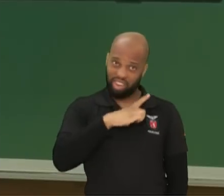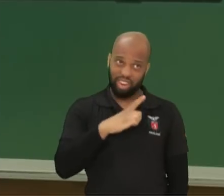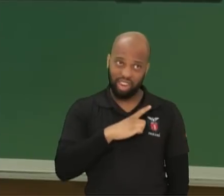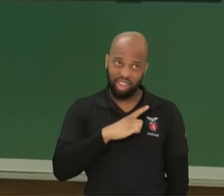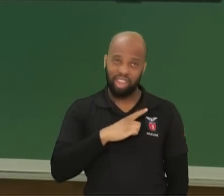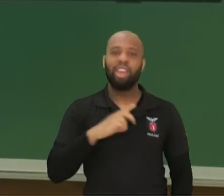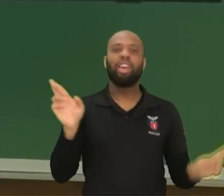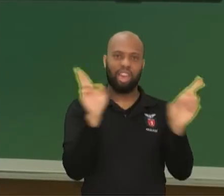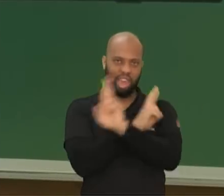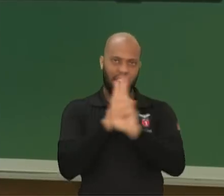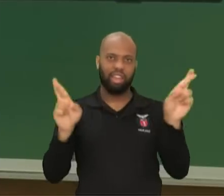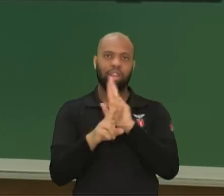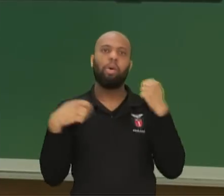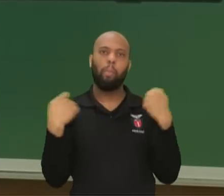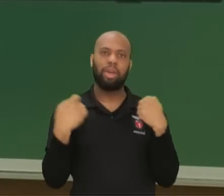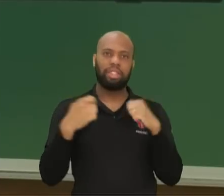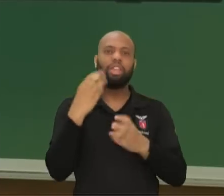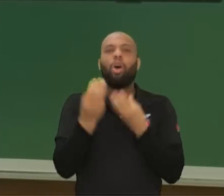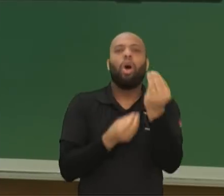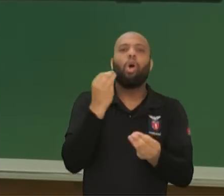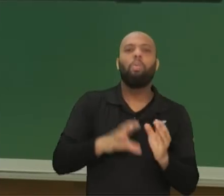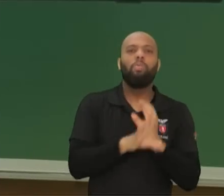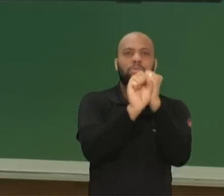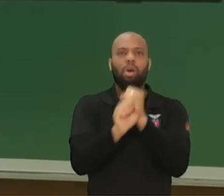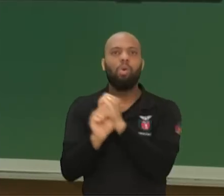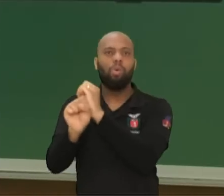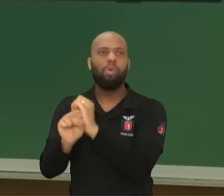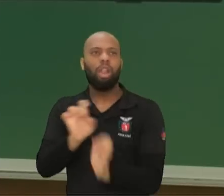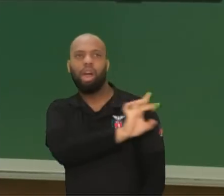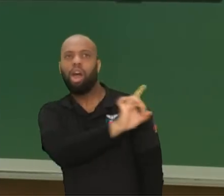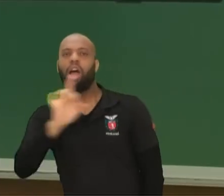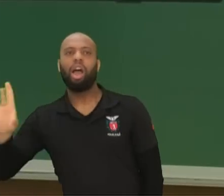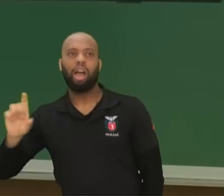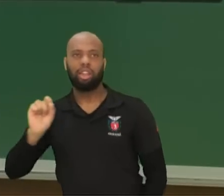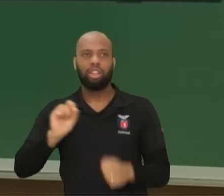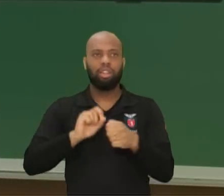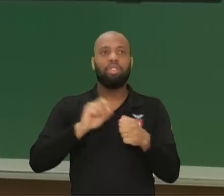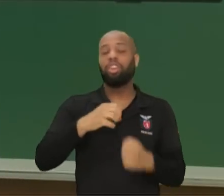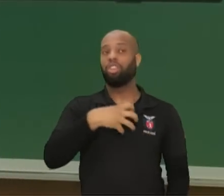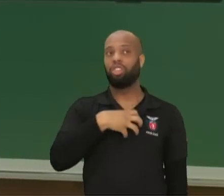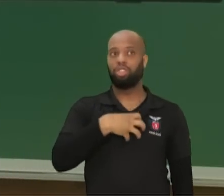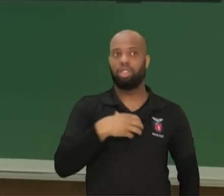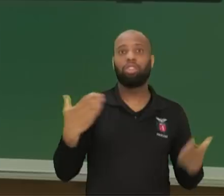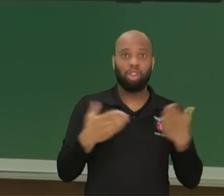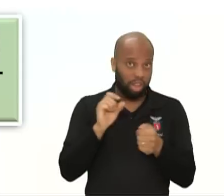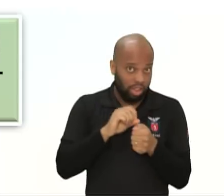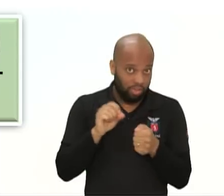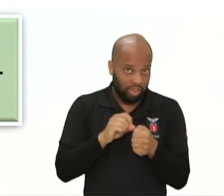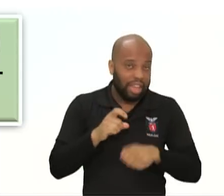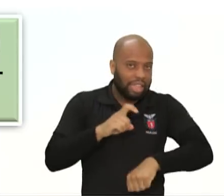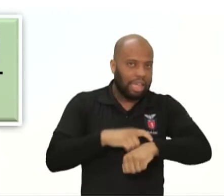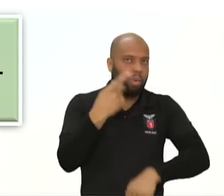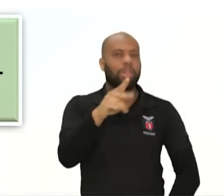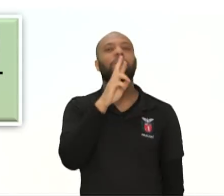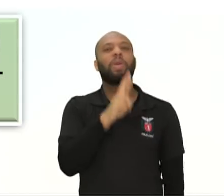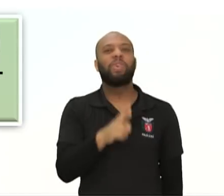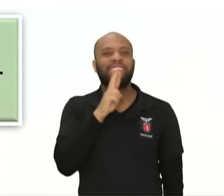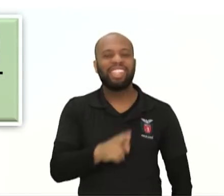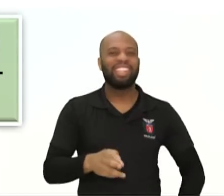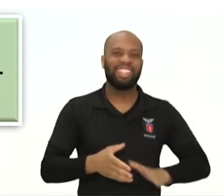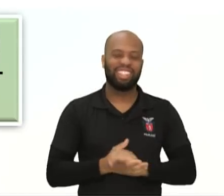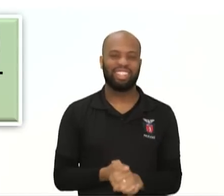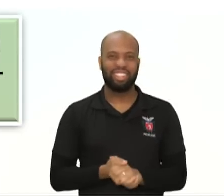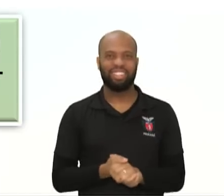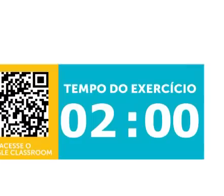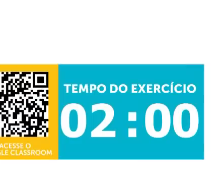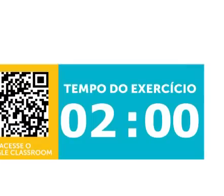que eu tenho aqui embaixo. Como que eu calculo cada uma dessas probabilidades? Vamos lá? Um tempinho para vocês.